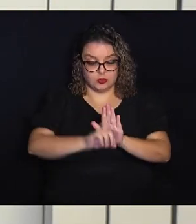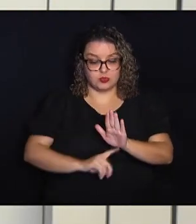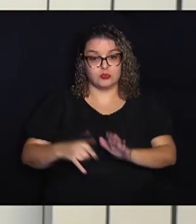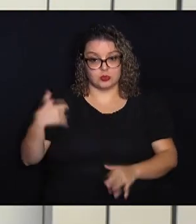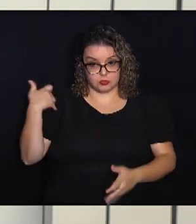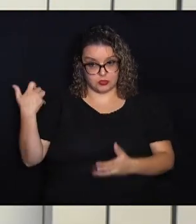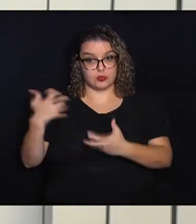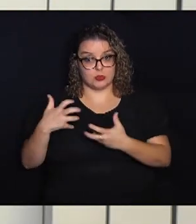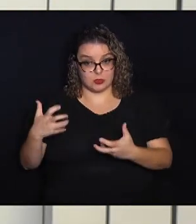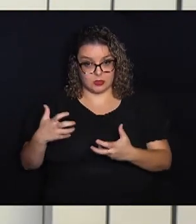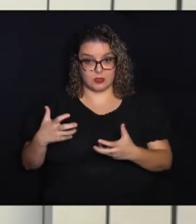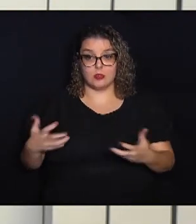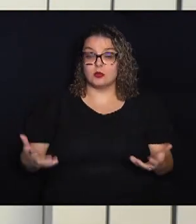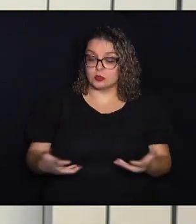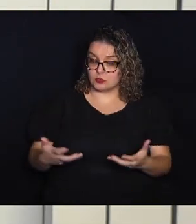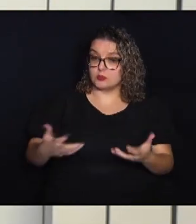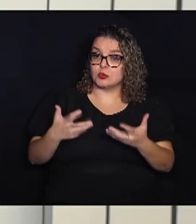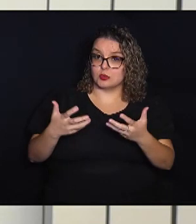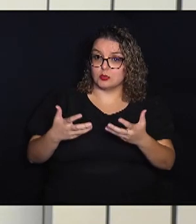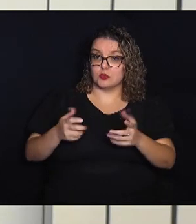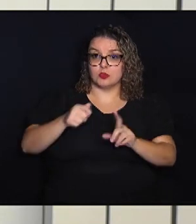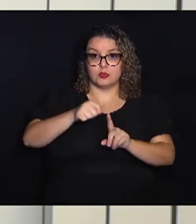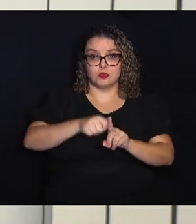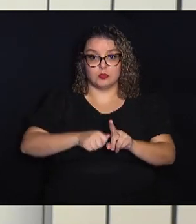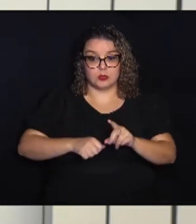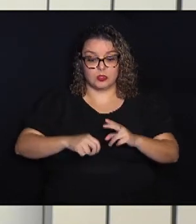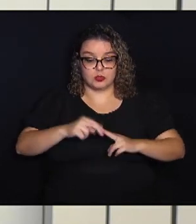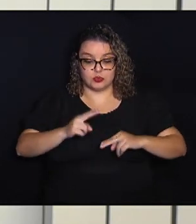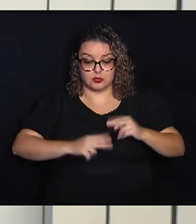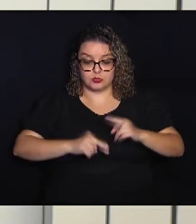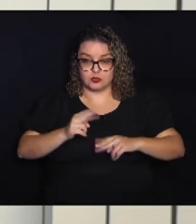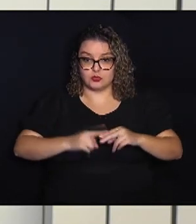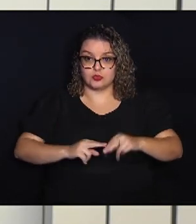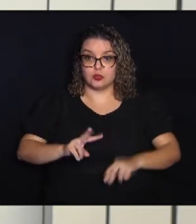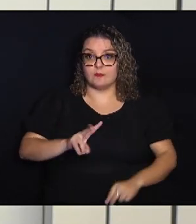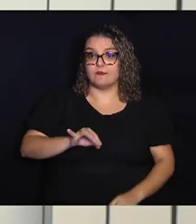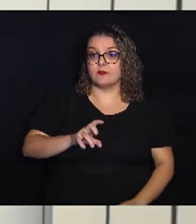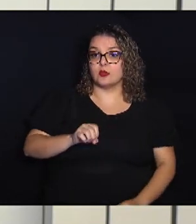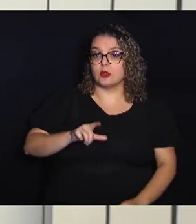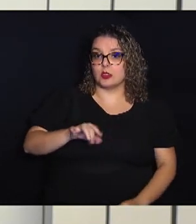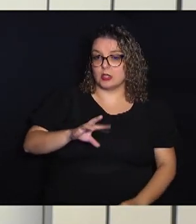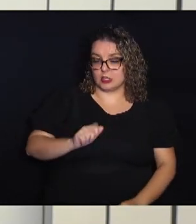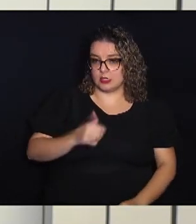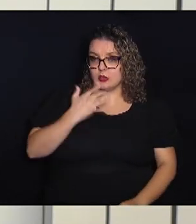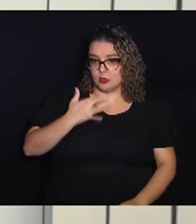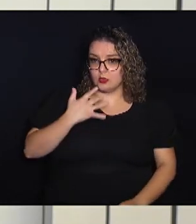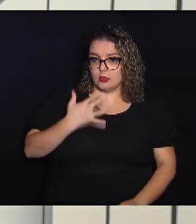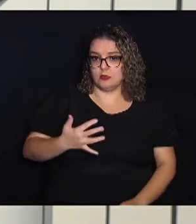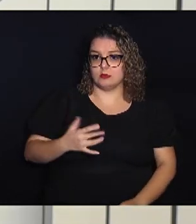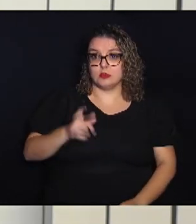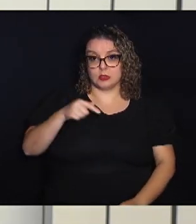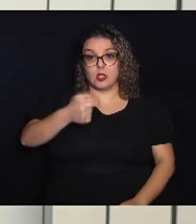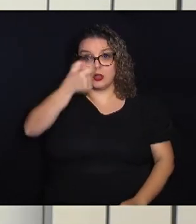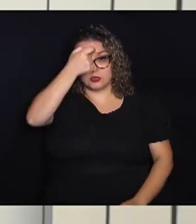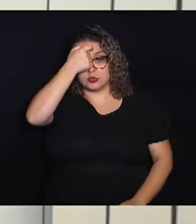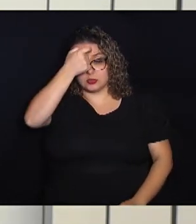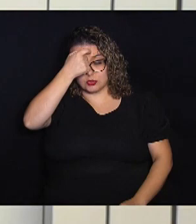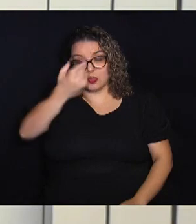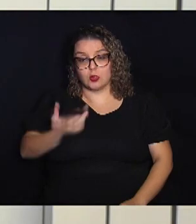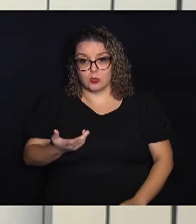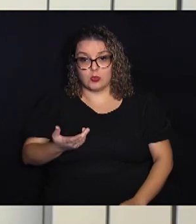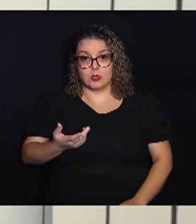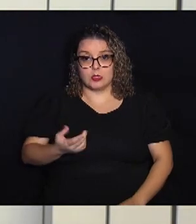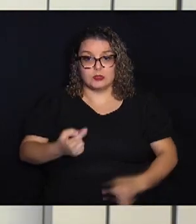idosos foi promovido no mês do Junho Violeta, em que se comemora o Dia Mundial de Conscientização sobre